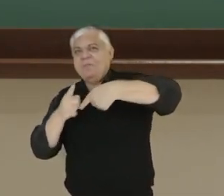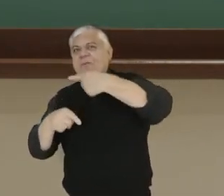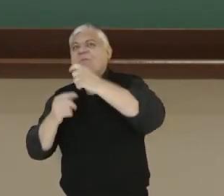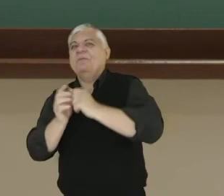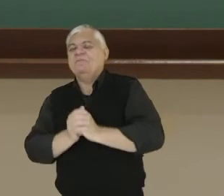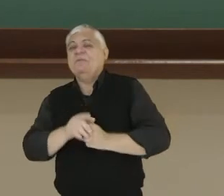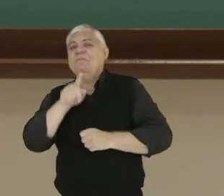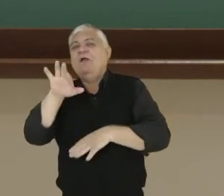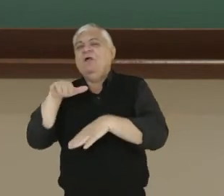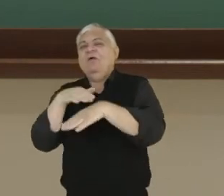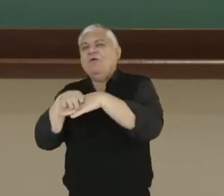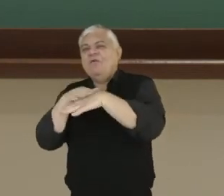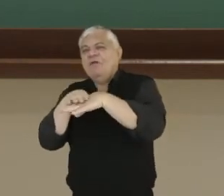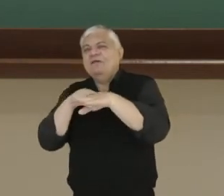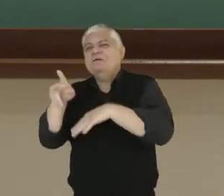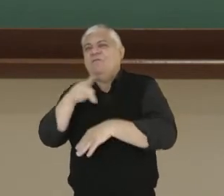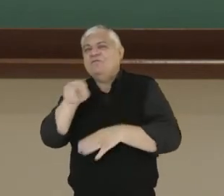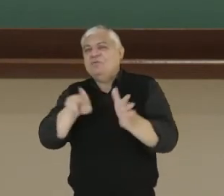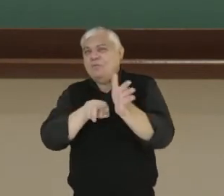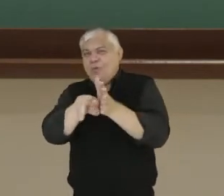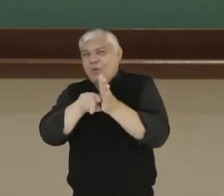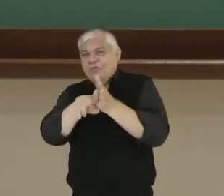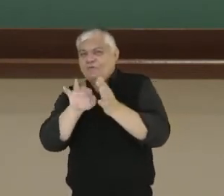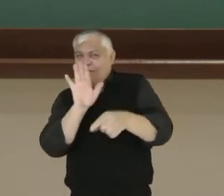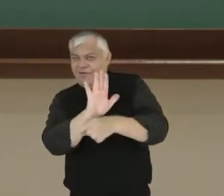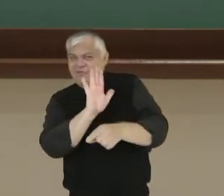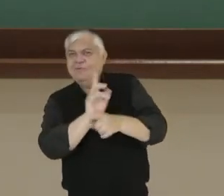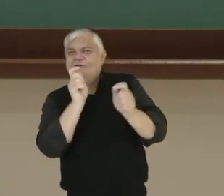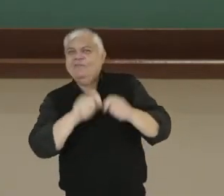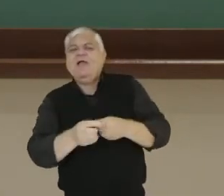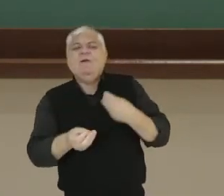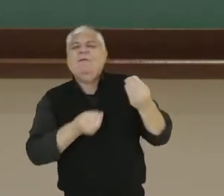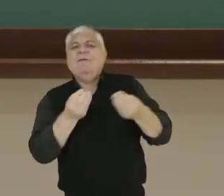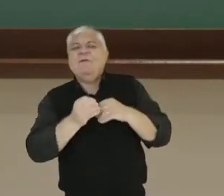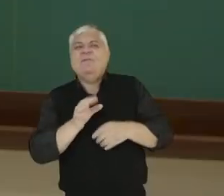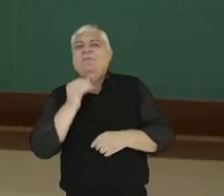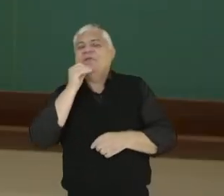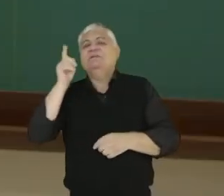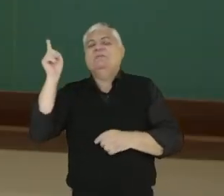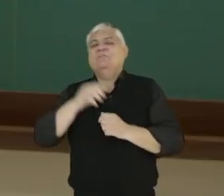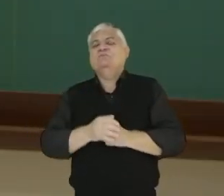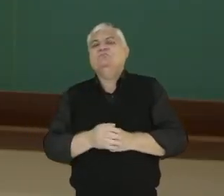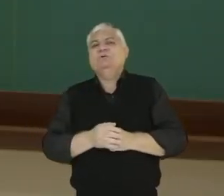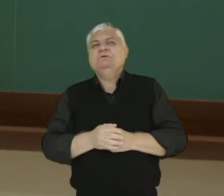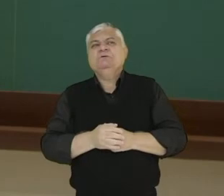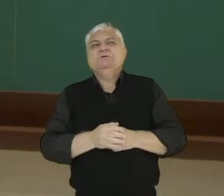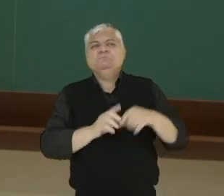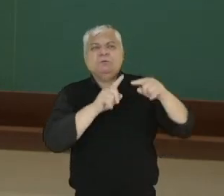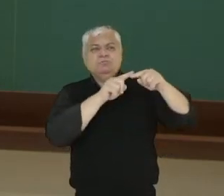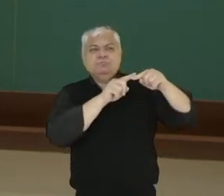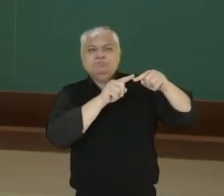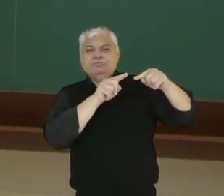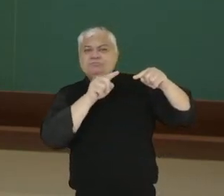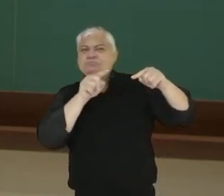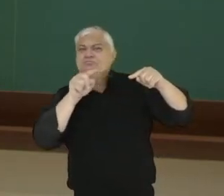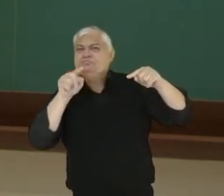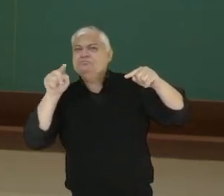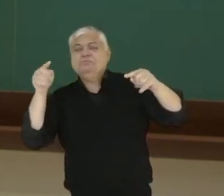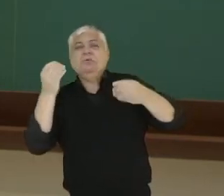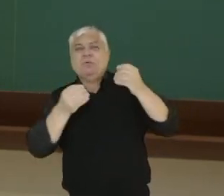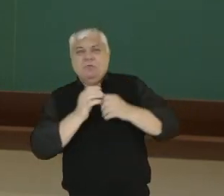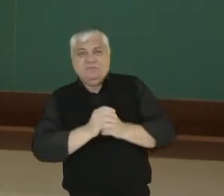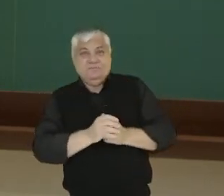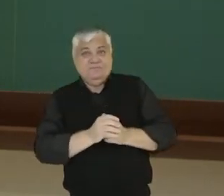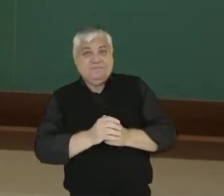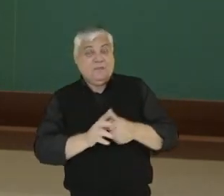fala com o seu professor de biologia, ele pode ajudar vocês a definir, né, por exemplo, que essas pirâmides, níveis tróficos e assim por diante,